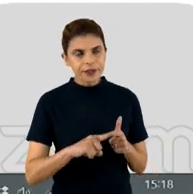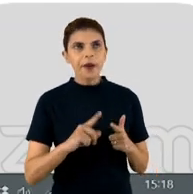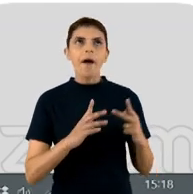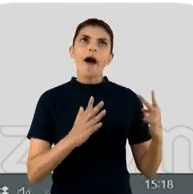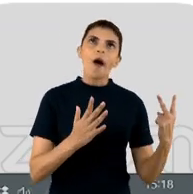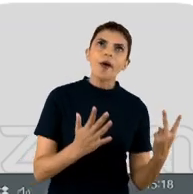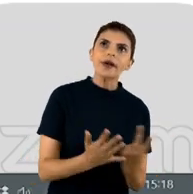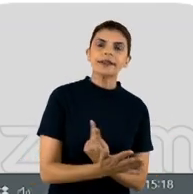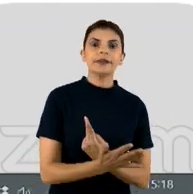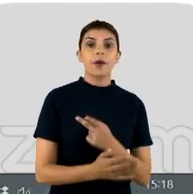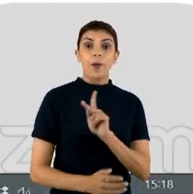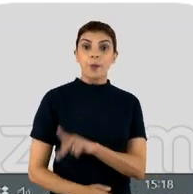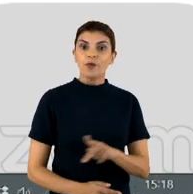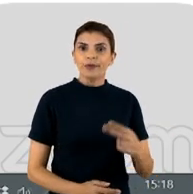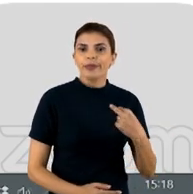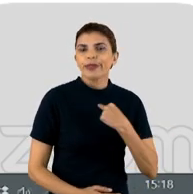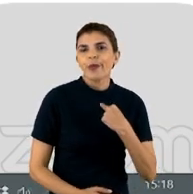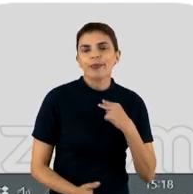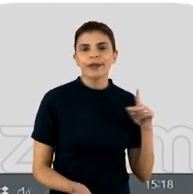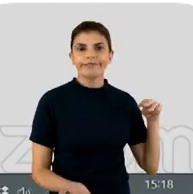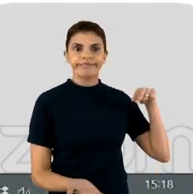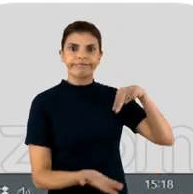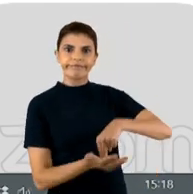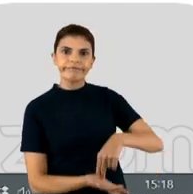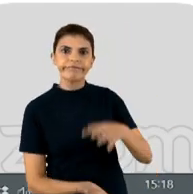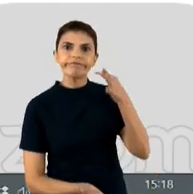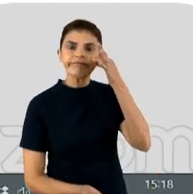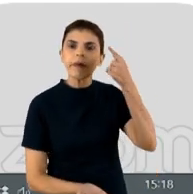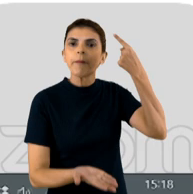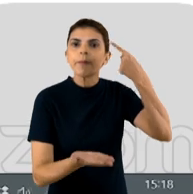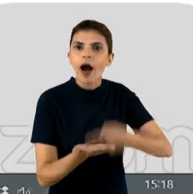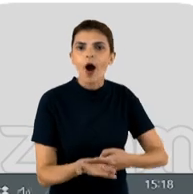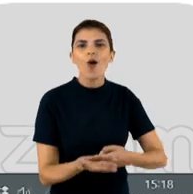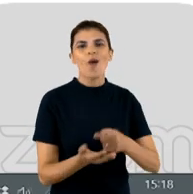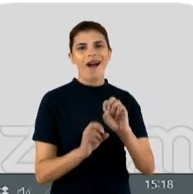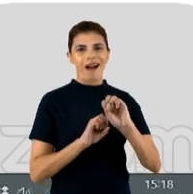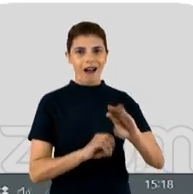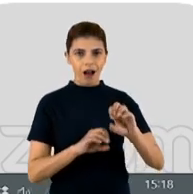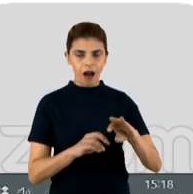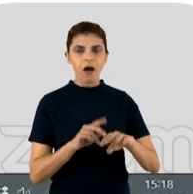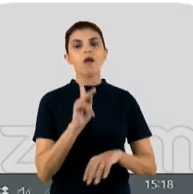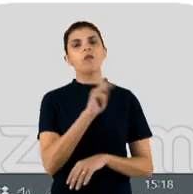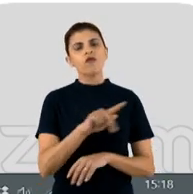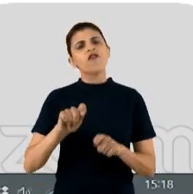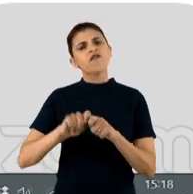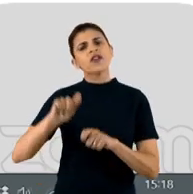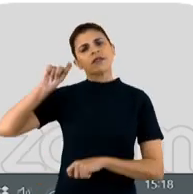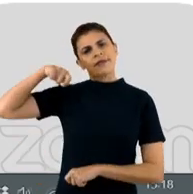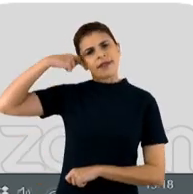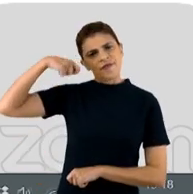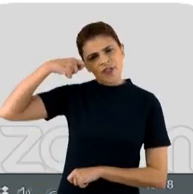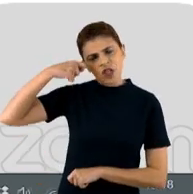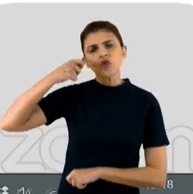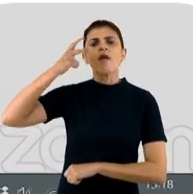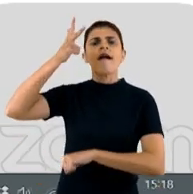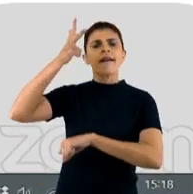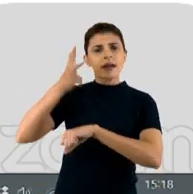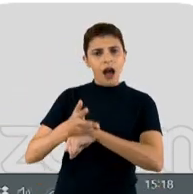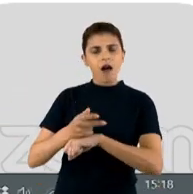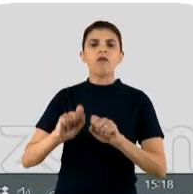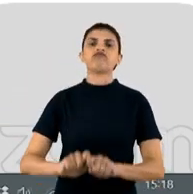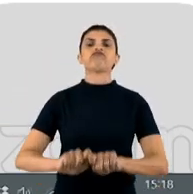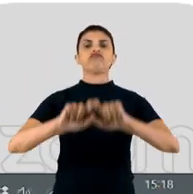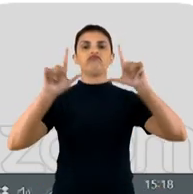situação em que a professora não pôde estar presente no dia marcado da aula, então ela fez a gravação do vídeo e a